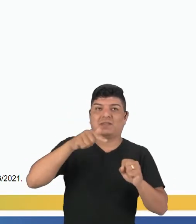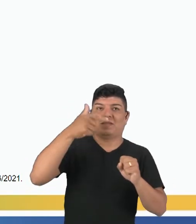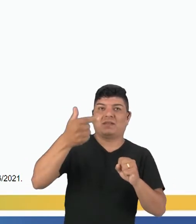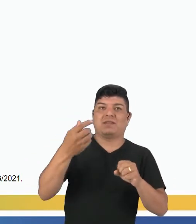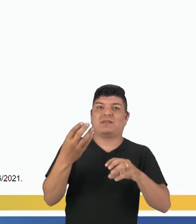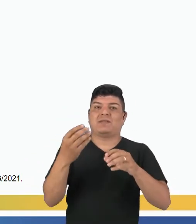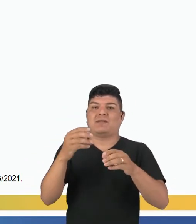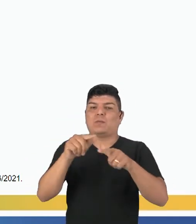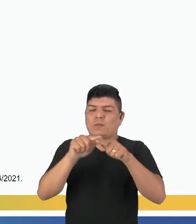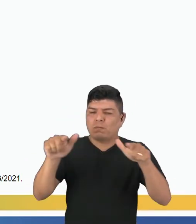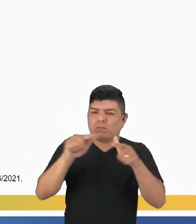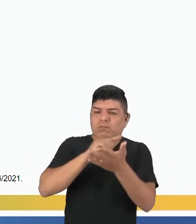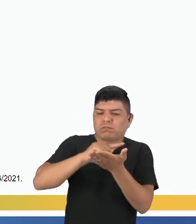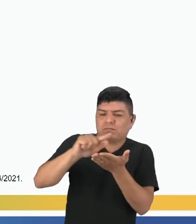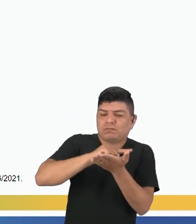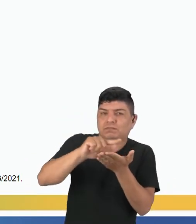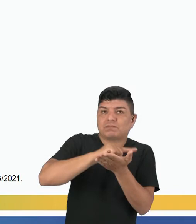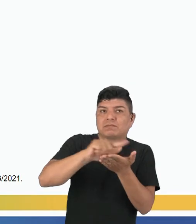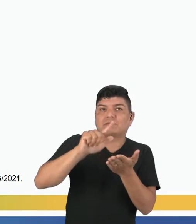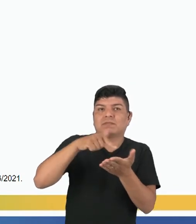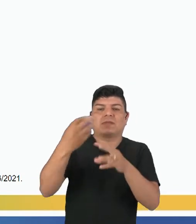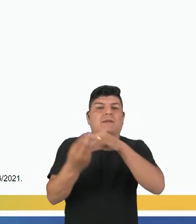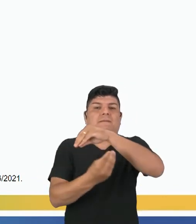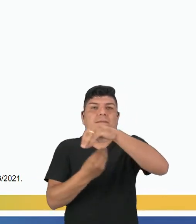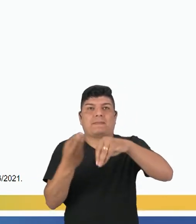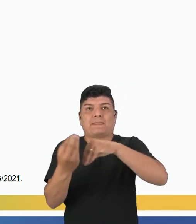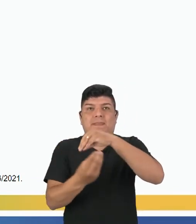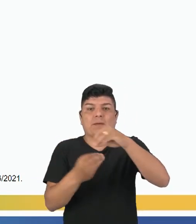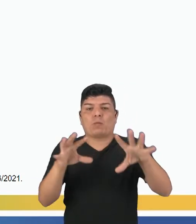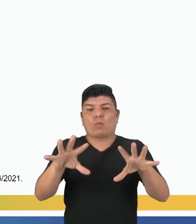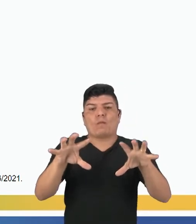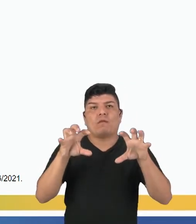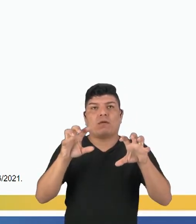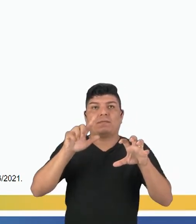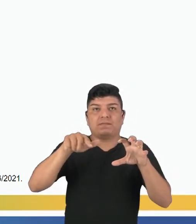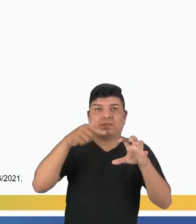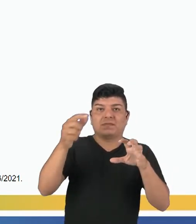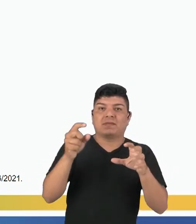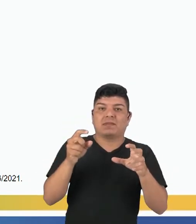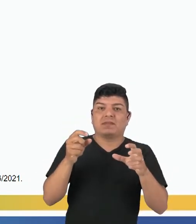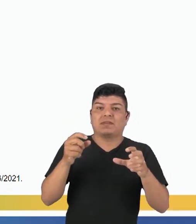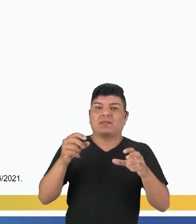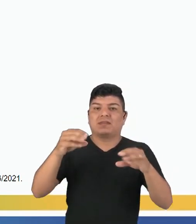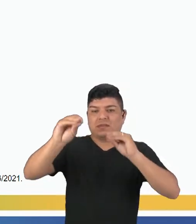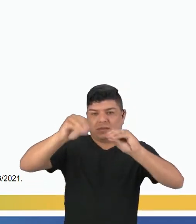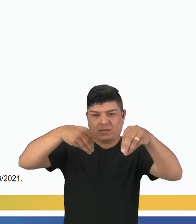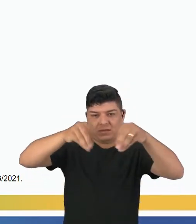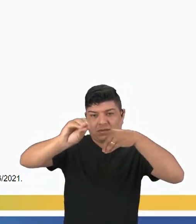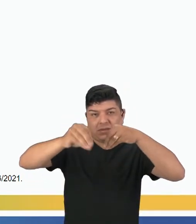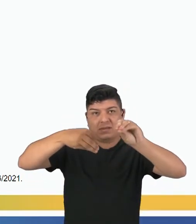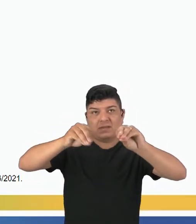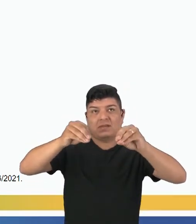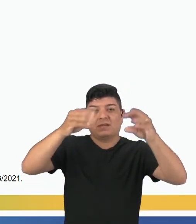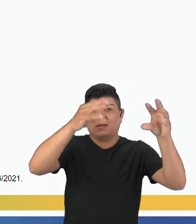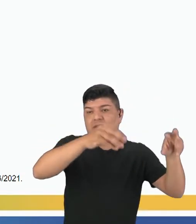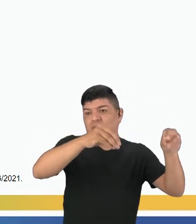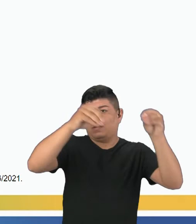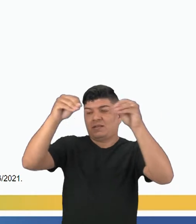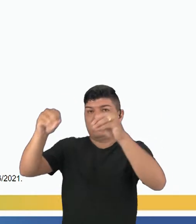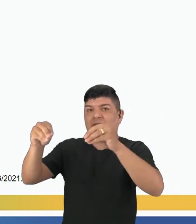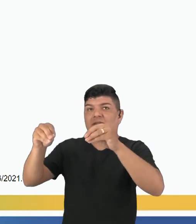onde foi lavado e depois misturado e seco e depois embalado e transportado para